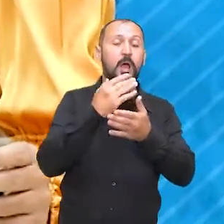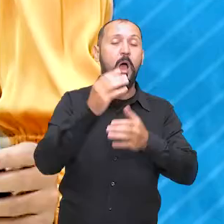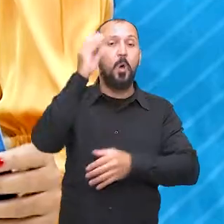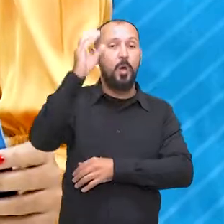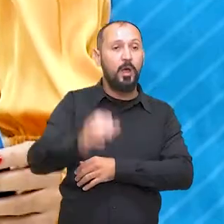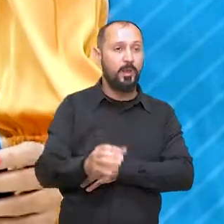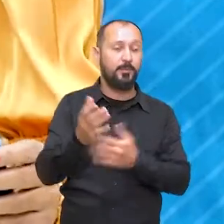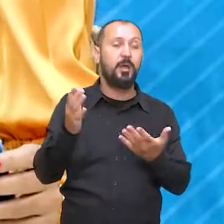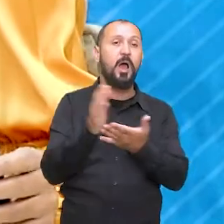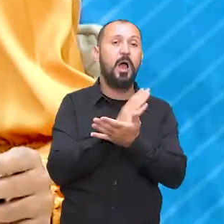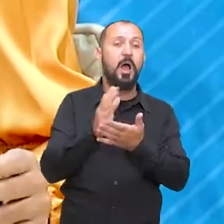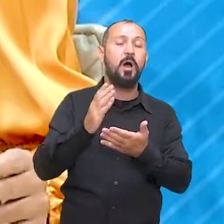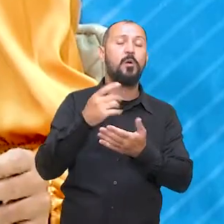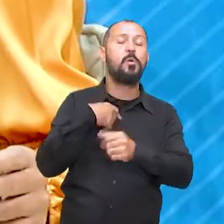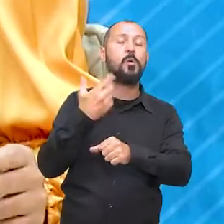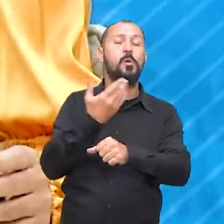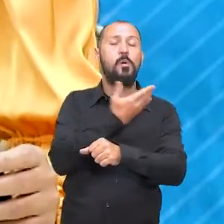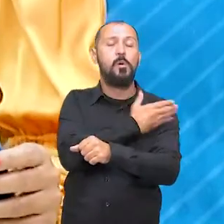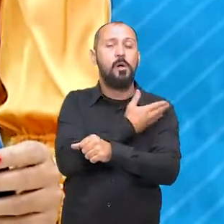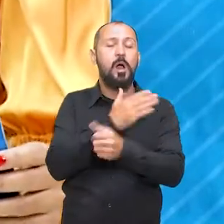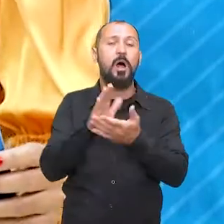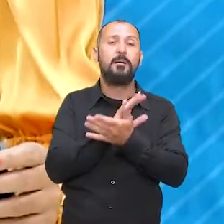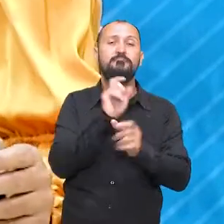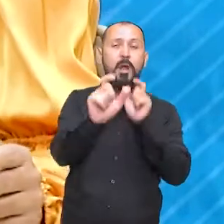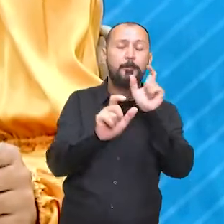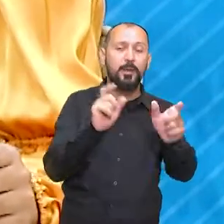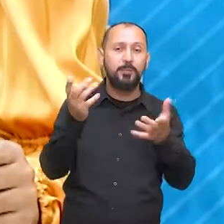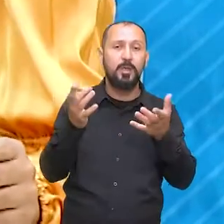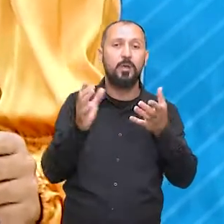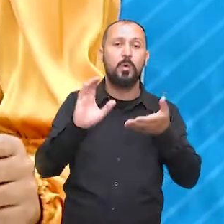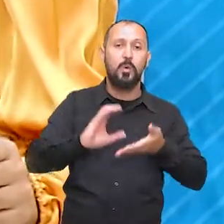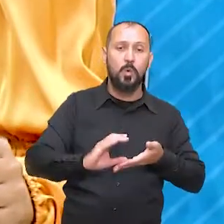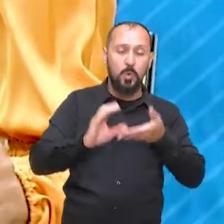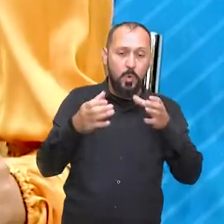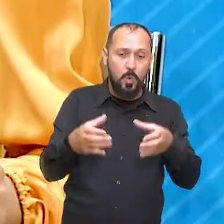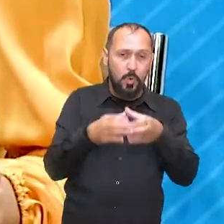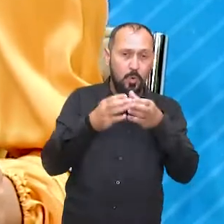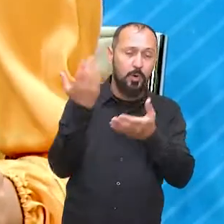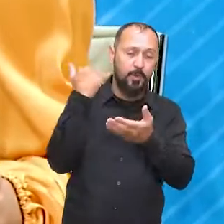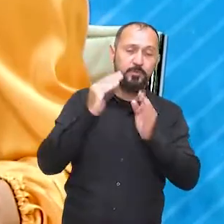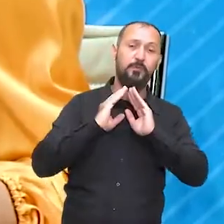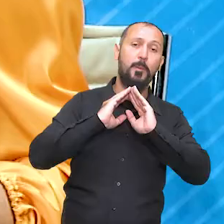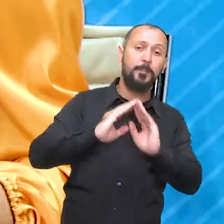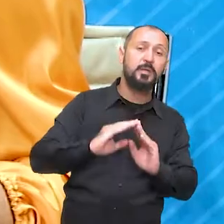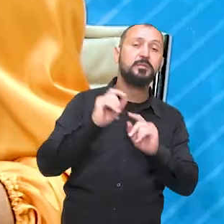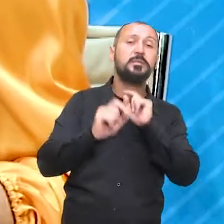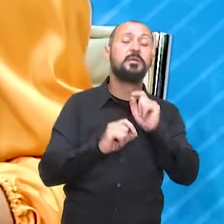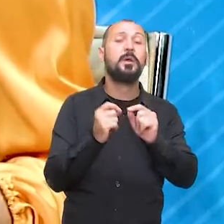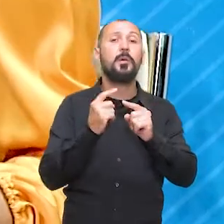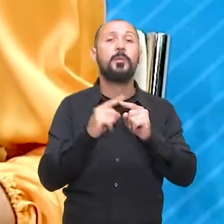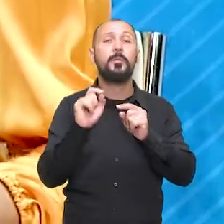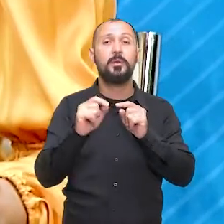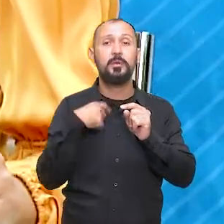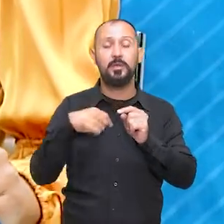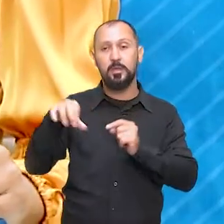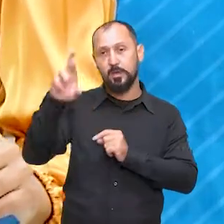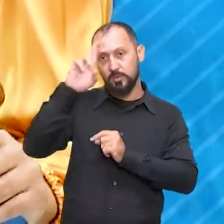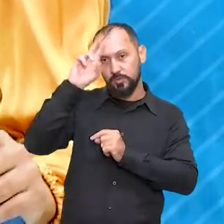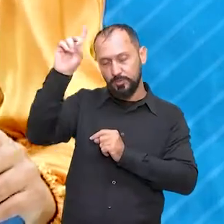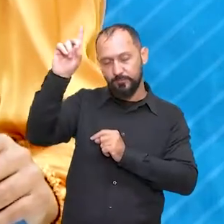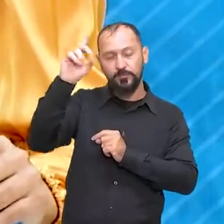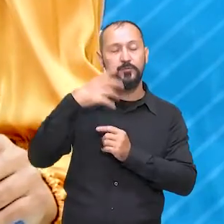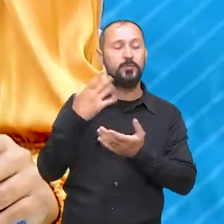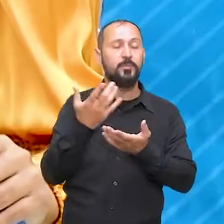se tratando de crimes raciais, né, de racismo ou de injúria. A comissão já foi demandada uma certa vez, porque